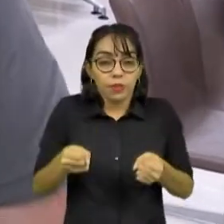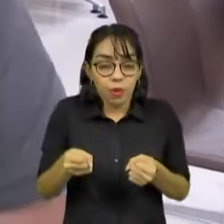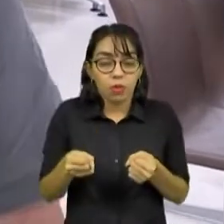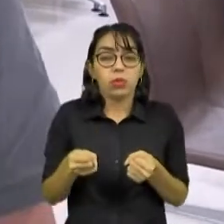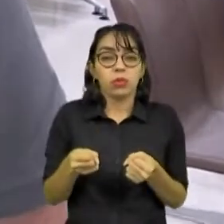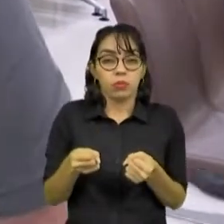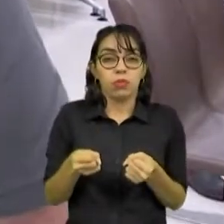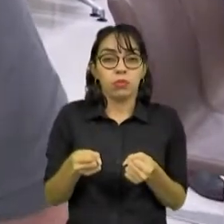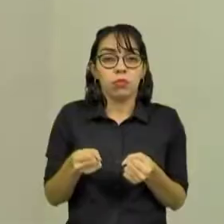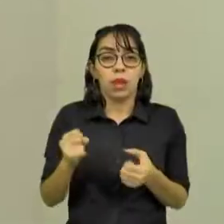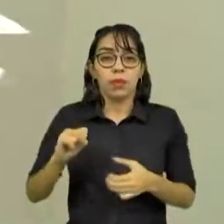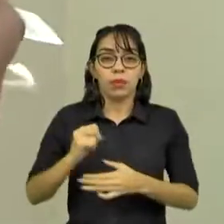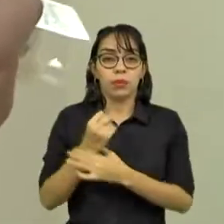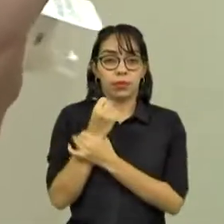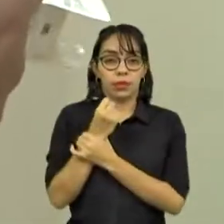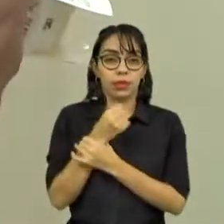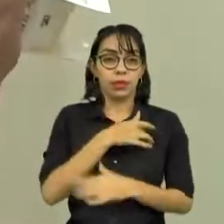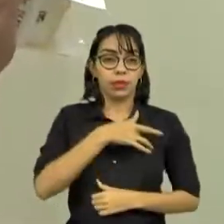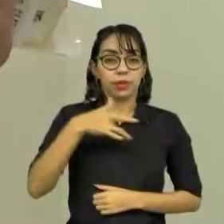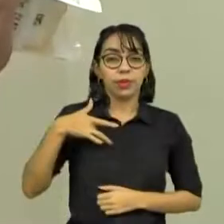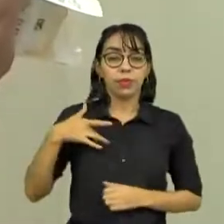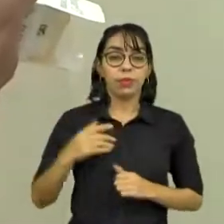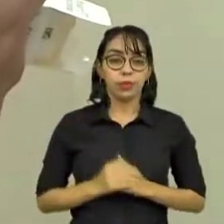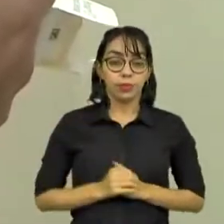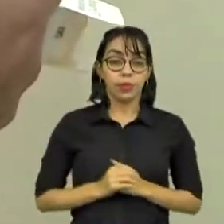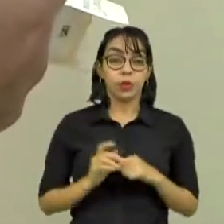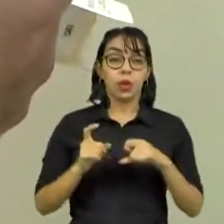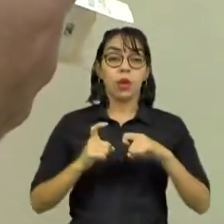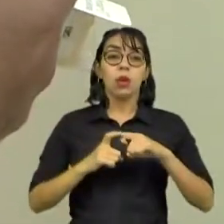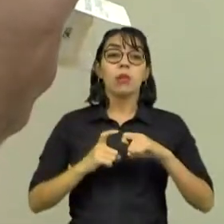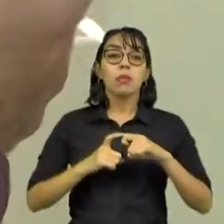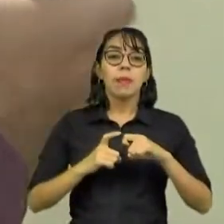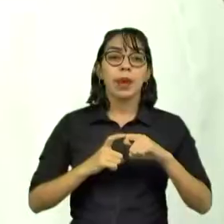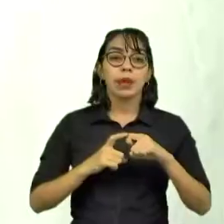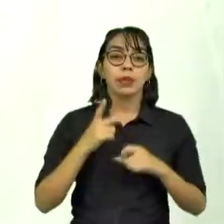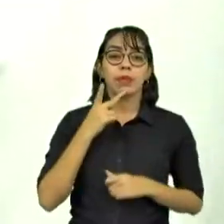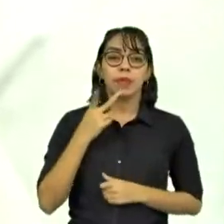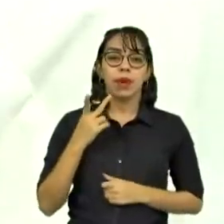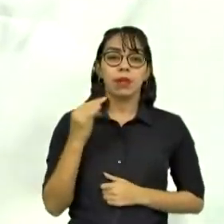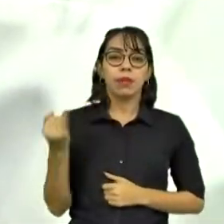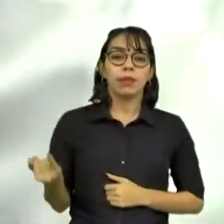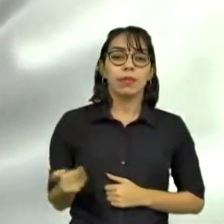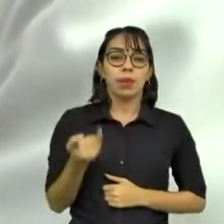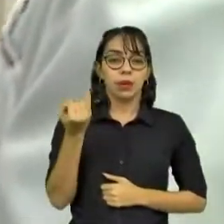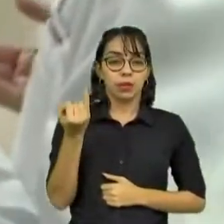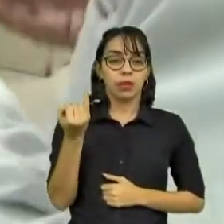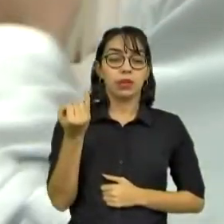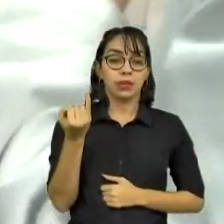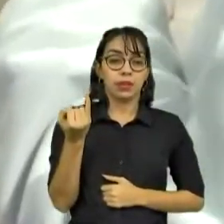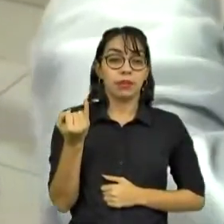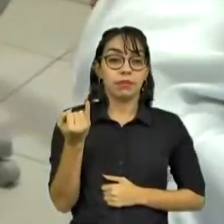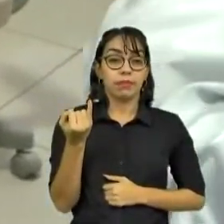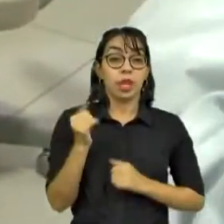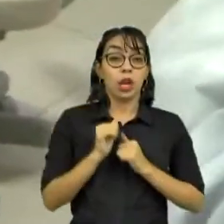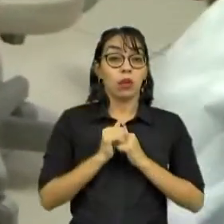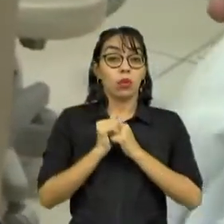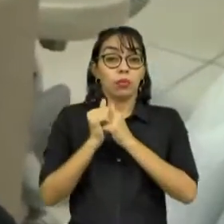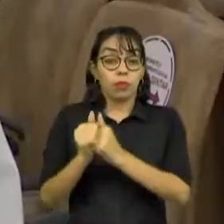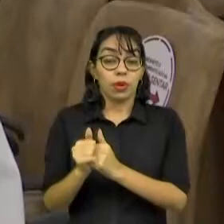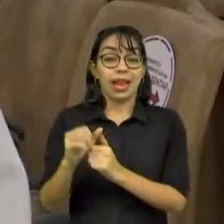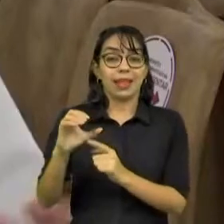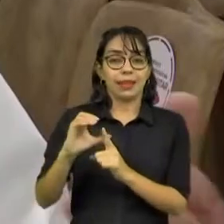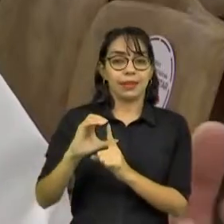toda a proteção que ele precisa. O médico pediatra ressaltou a importância de manter o calendário vacinal em